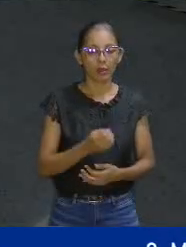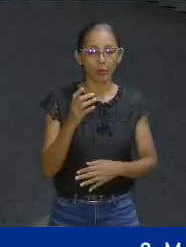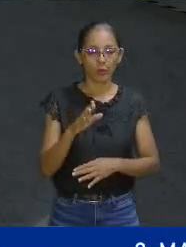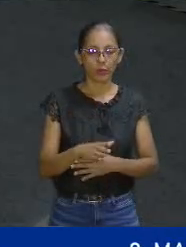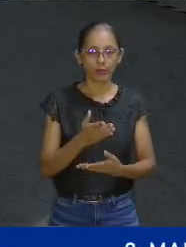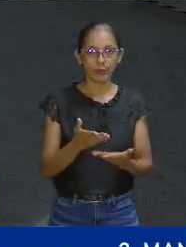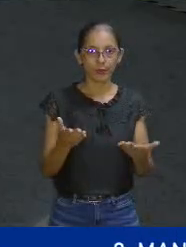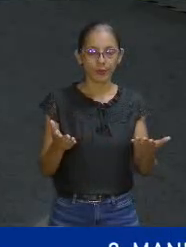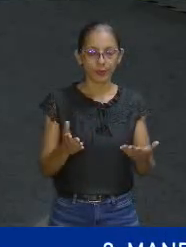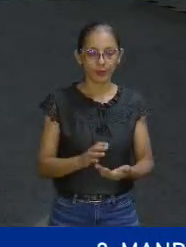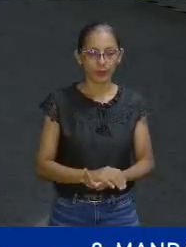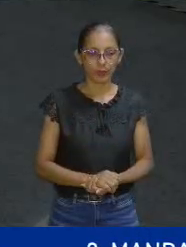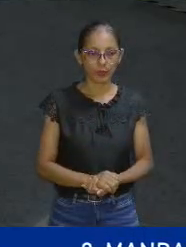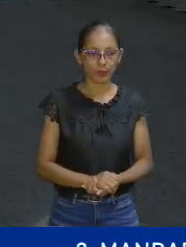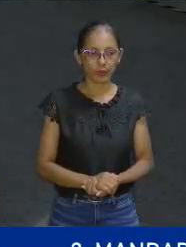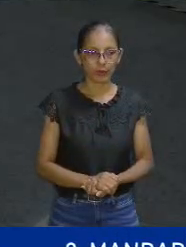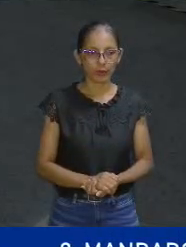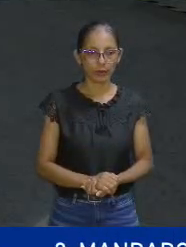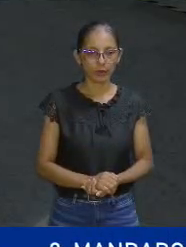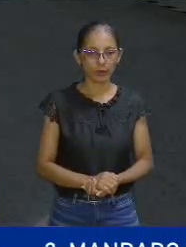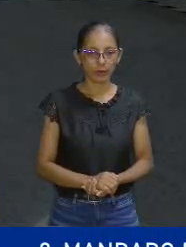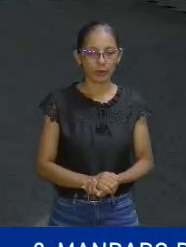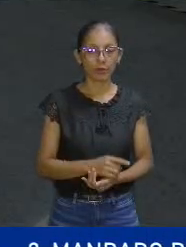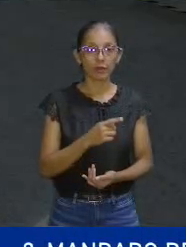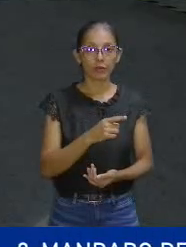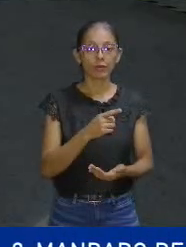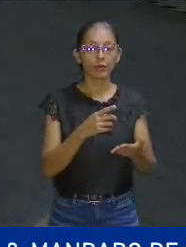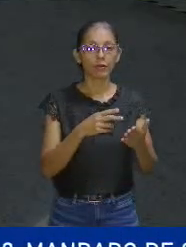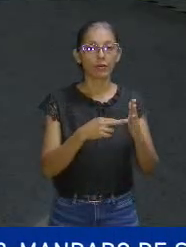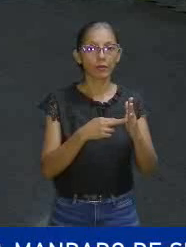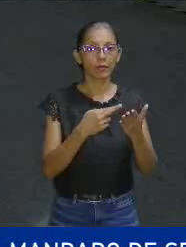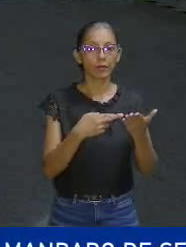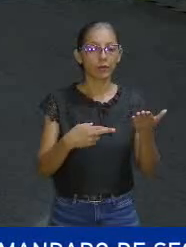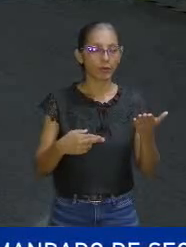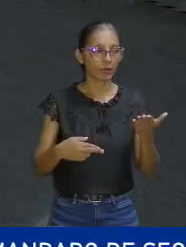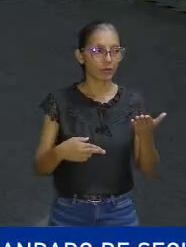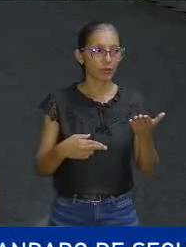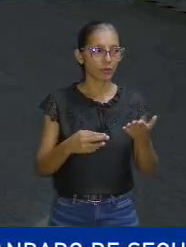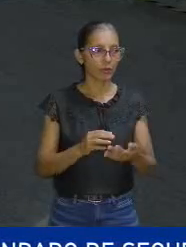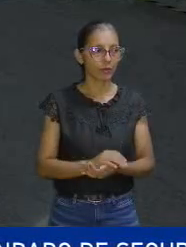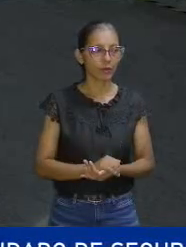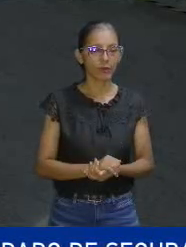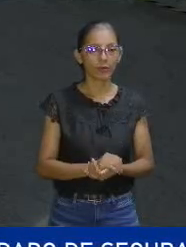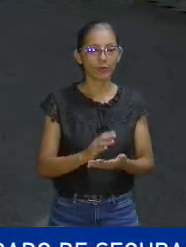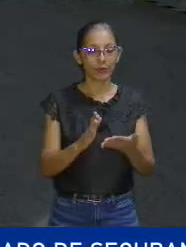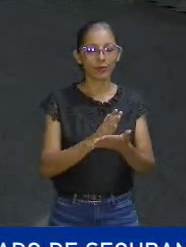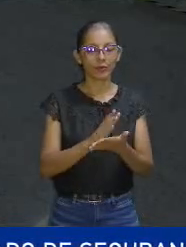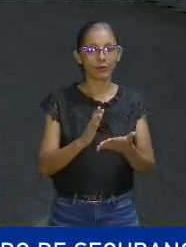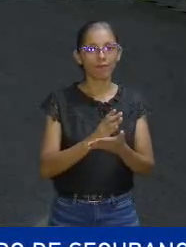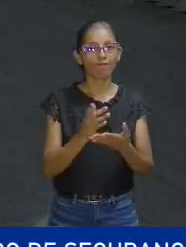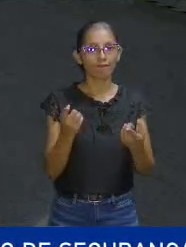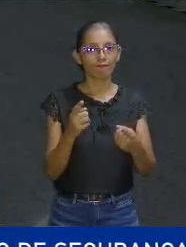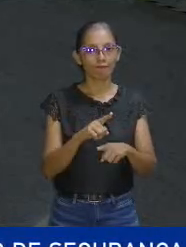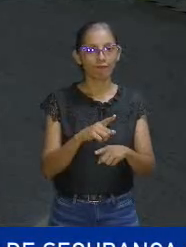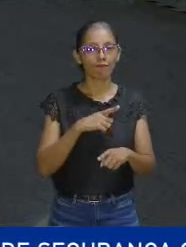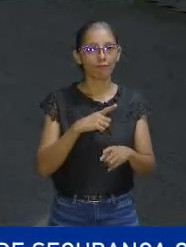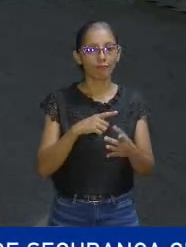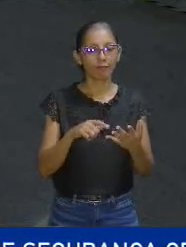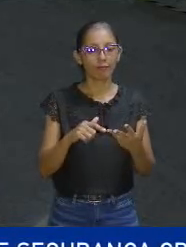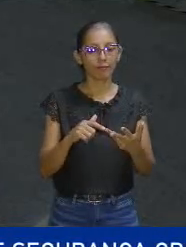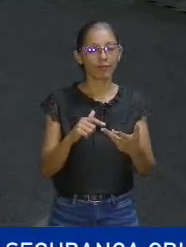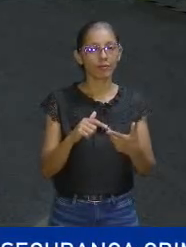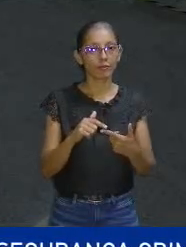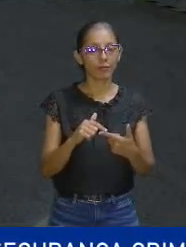Aproveito o relatório apresentado pelo relator, mas ouso divergir em alguns aspectos, voto dele, quanto os documentos a